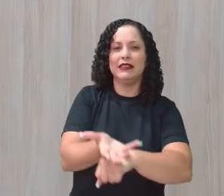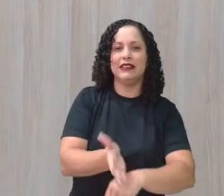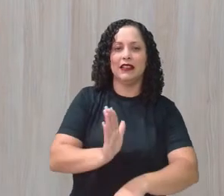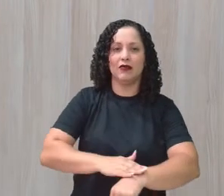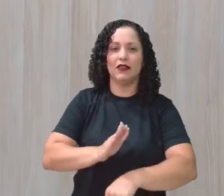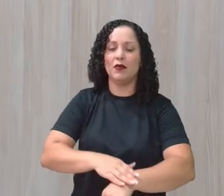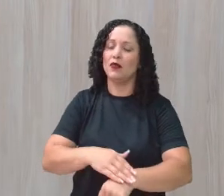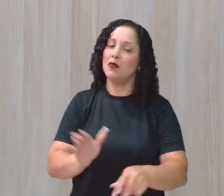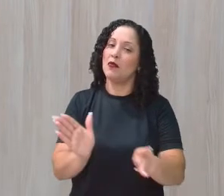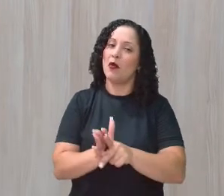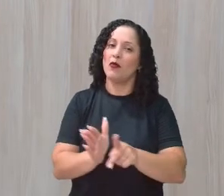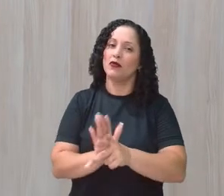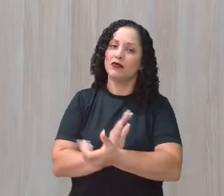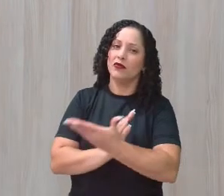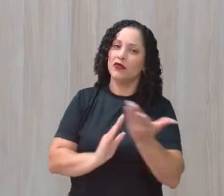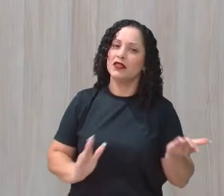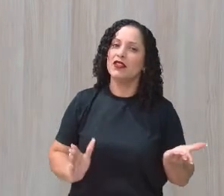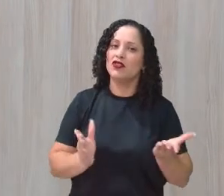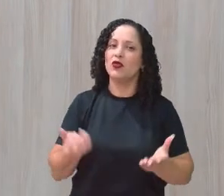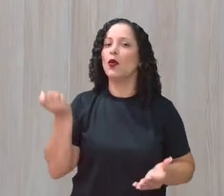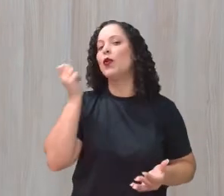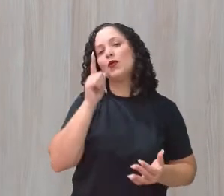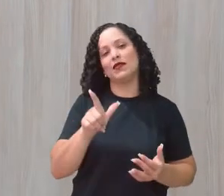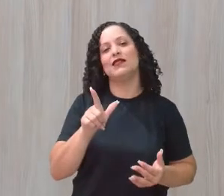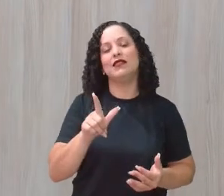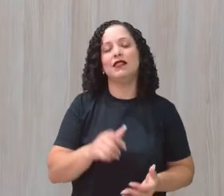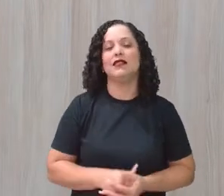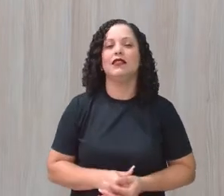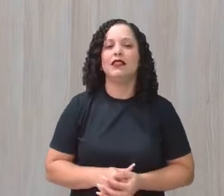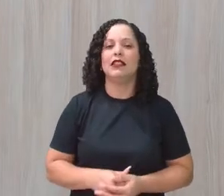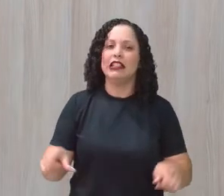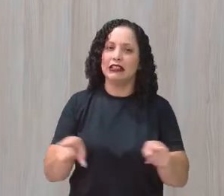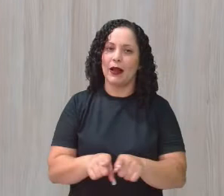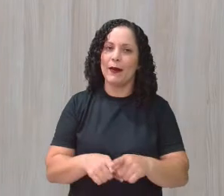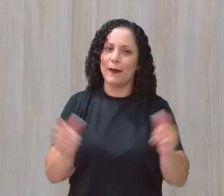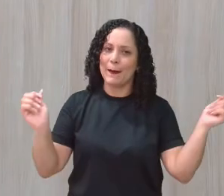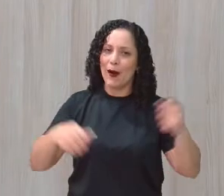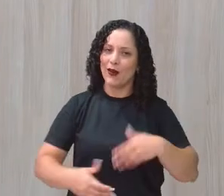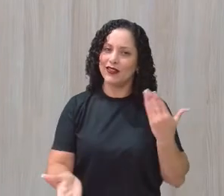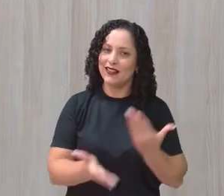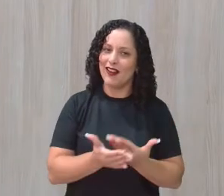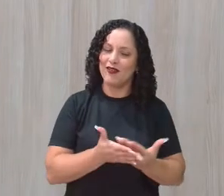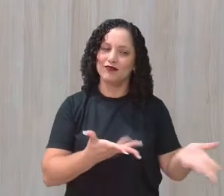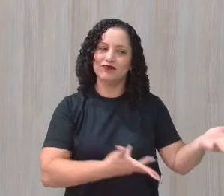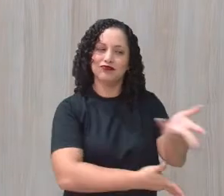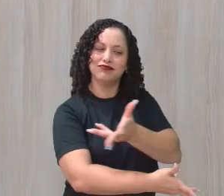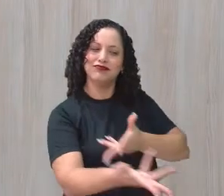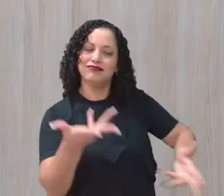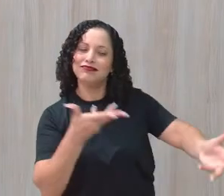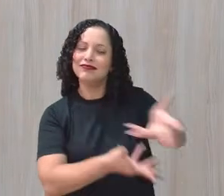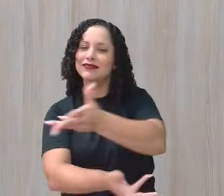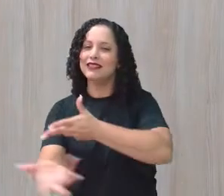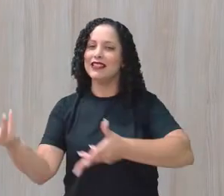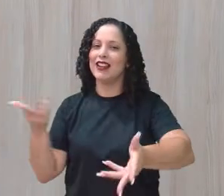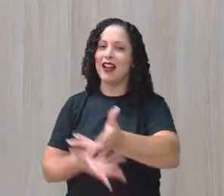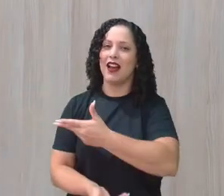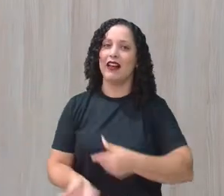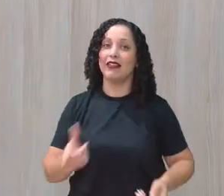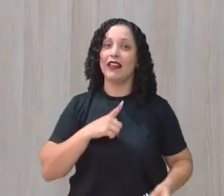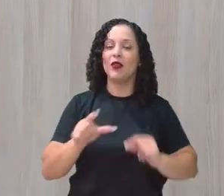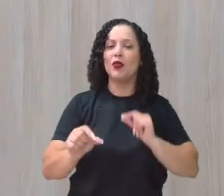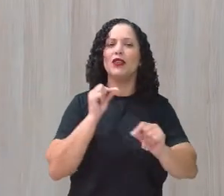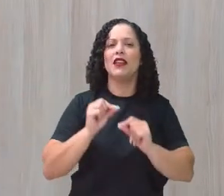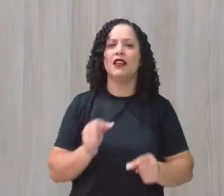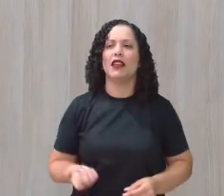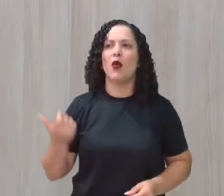quiserem, não é? E aí vocês podem também compartilhar essas aulas se tem alguém que não é da